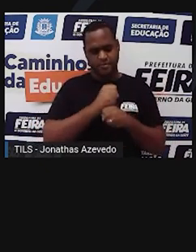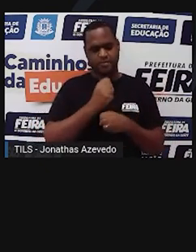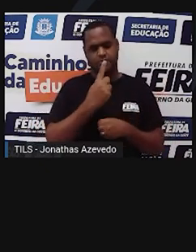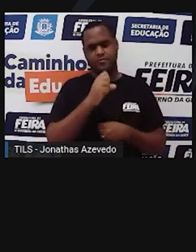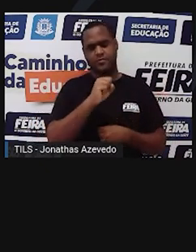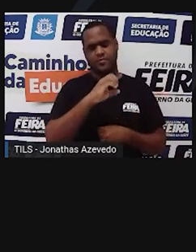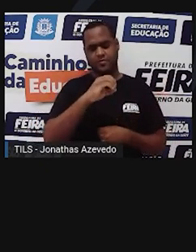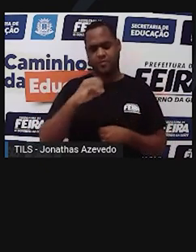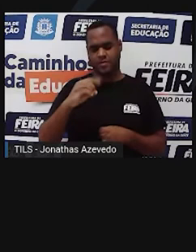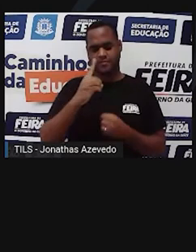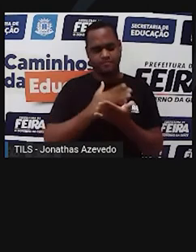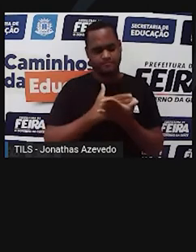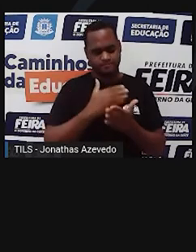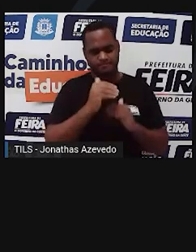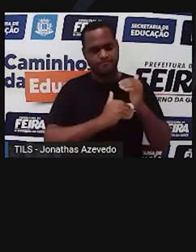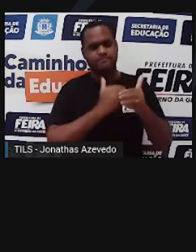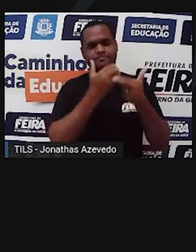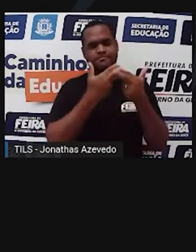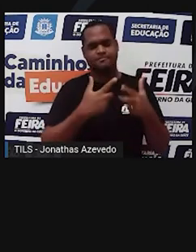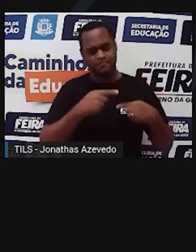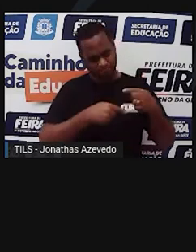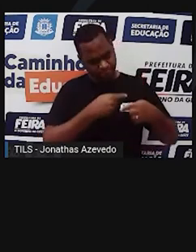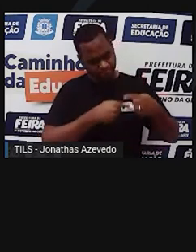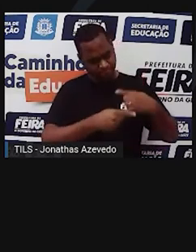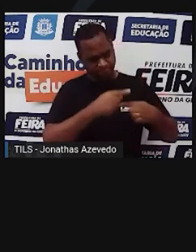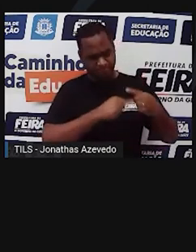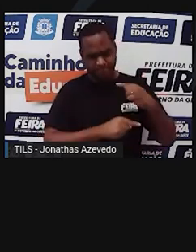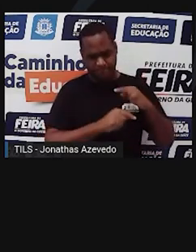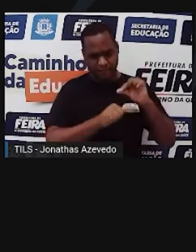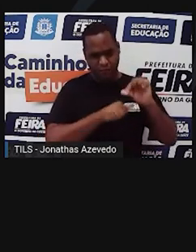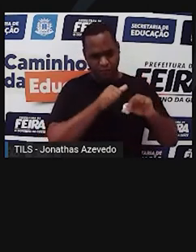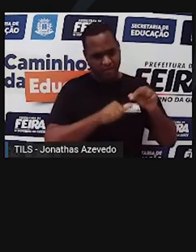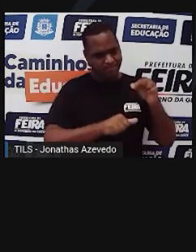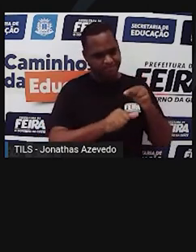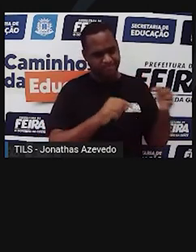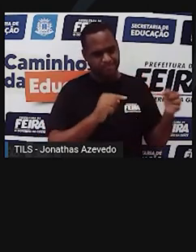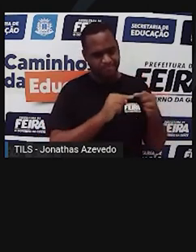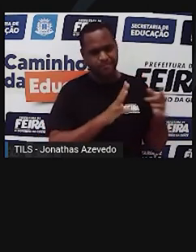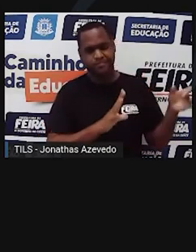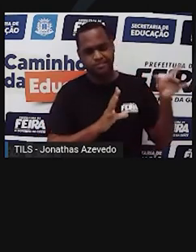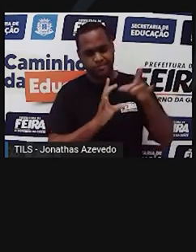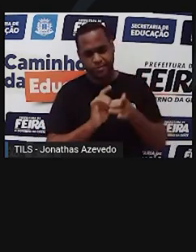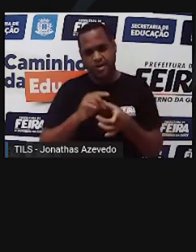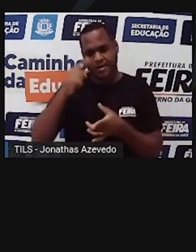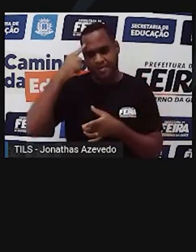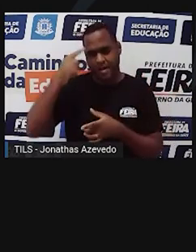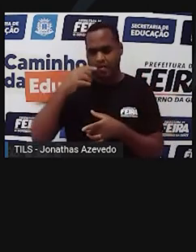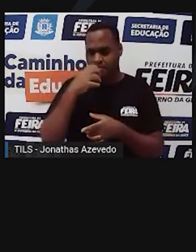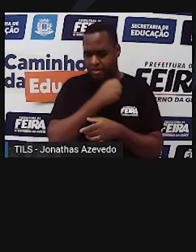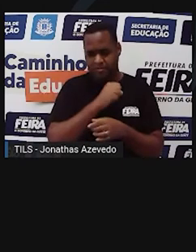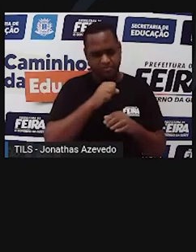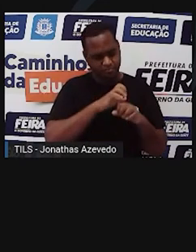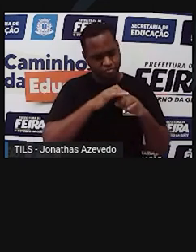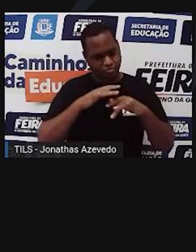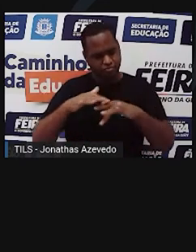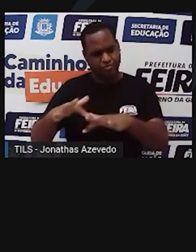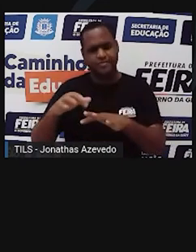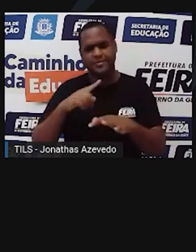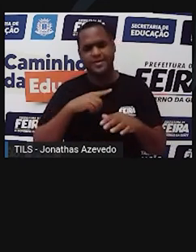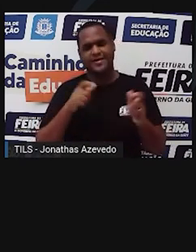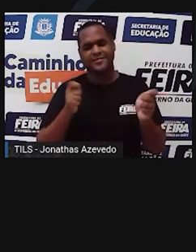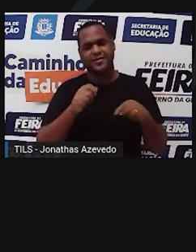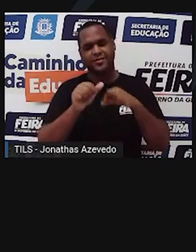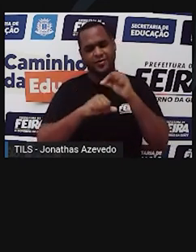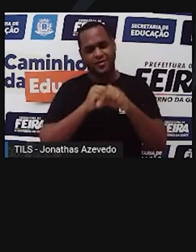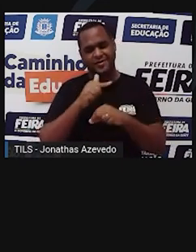se desenvolveu a corrente alternada. Ou seja, a eletricidade passou a percorrer distâncias maiores. E aí, as pequenas